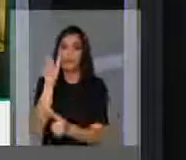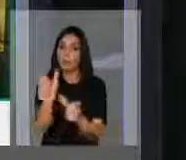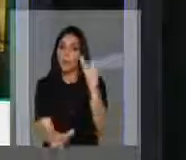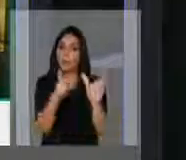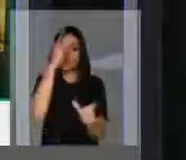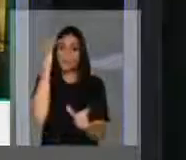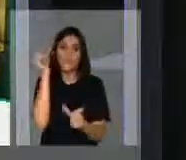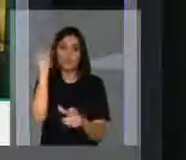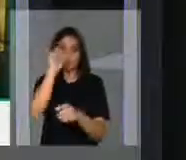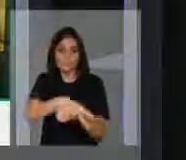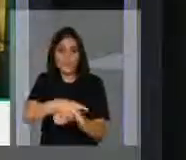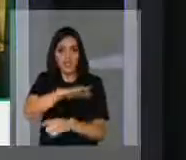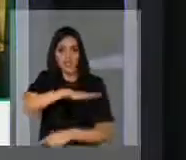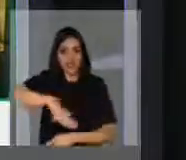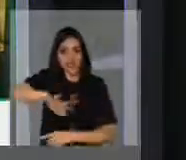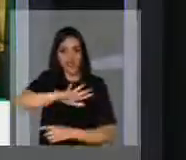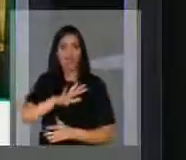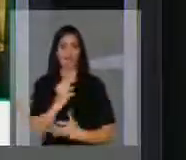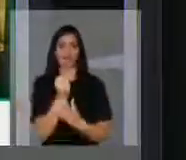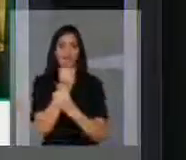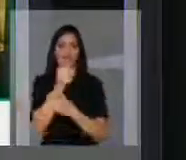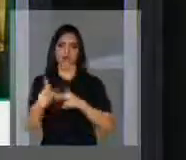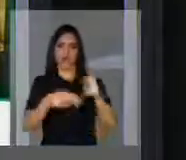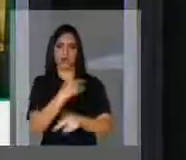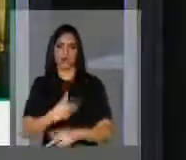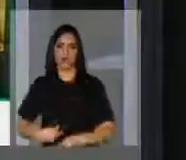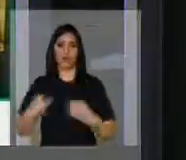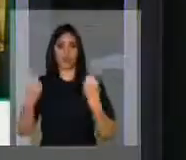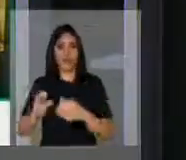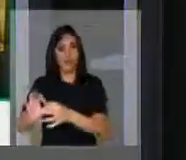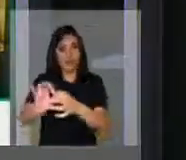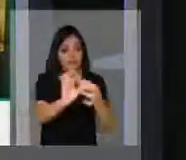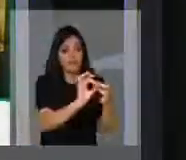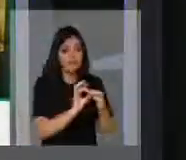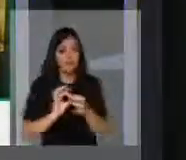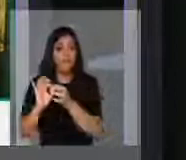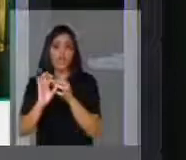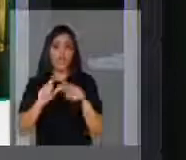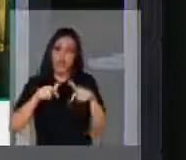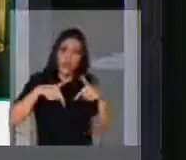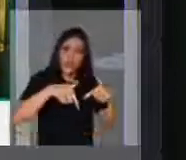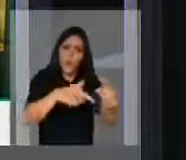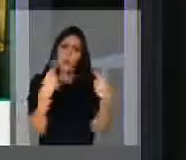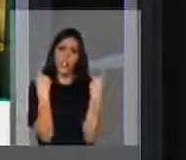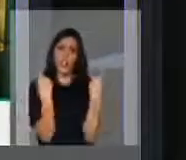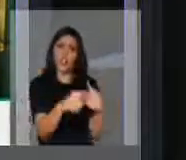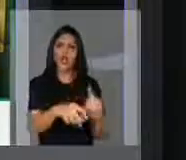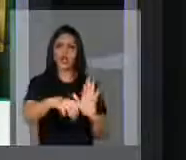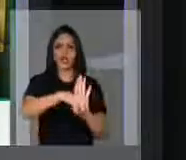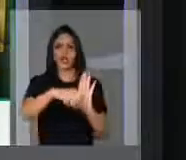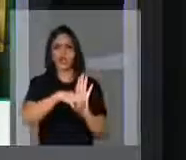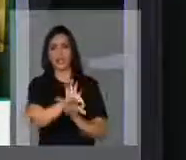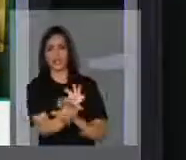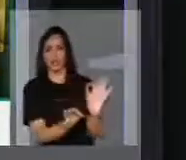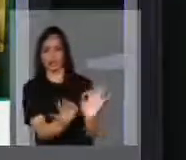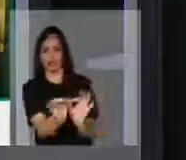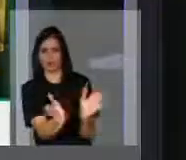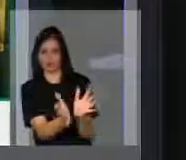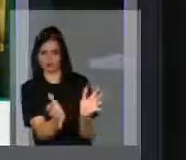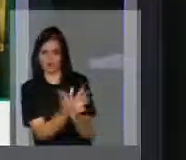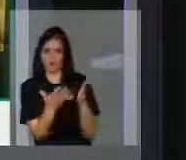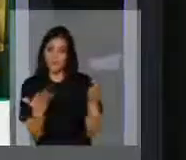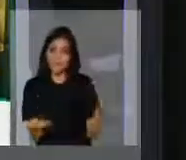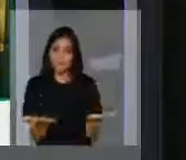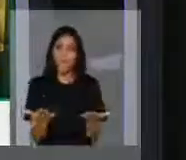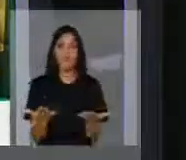pública têm que estar irmanados no combate ao crime organizado. Vossa Excelência ainda há pouco falava, presidente